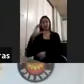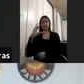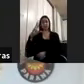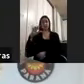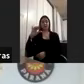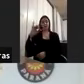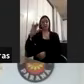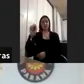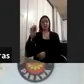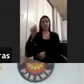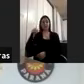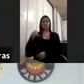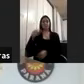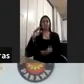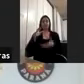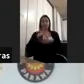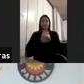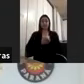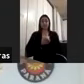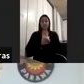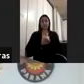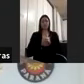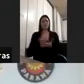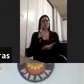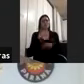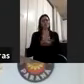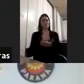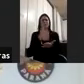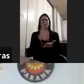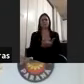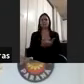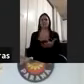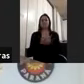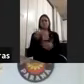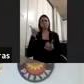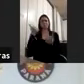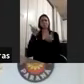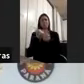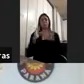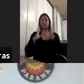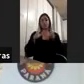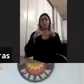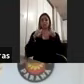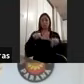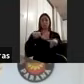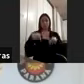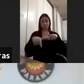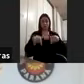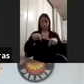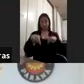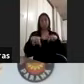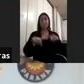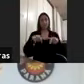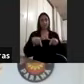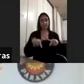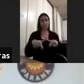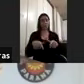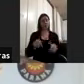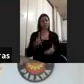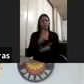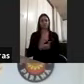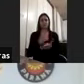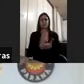para todos os trabalhadores. Porque elas, né, claro que apoiam os seus companheiros, mas elas